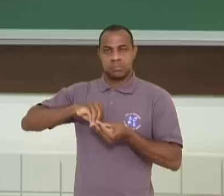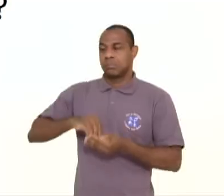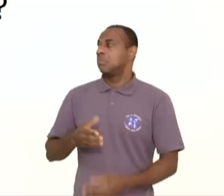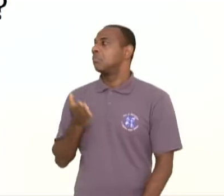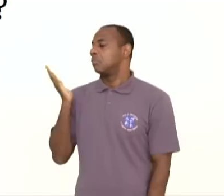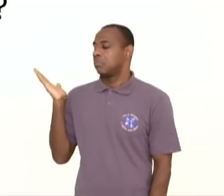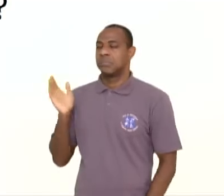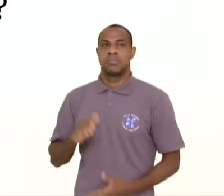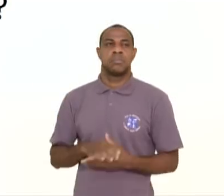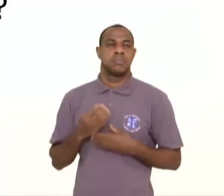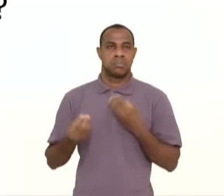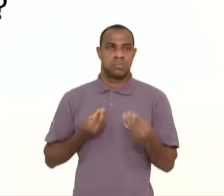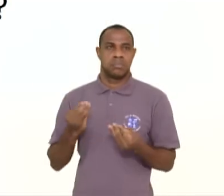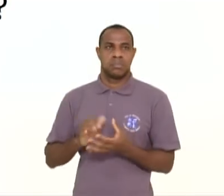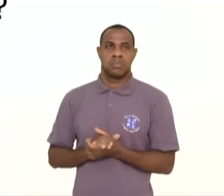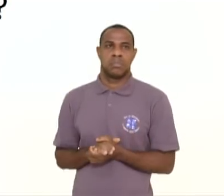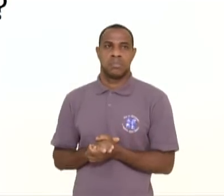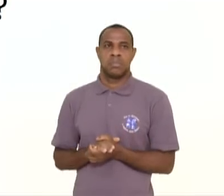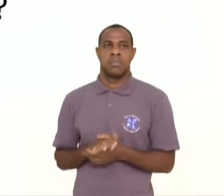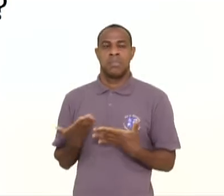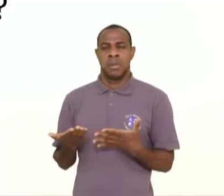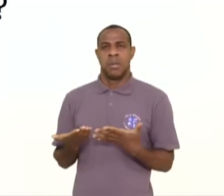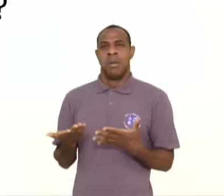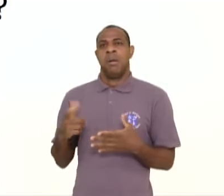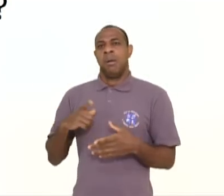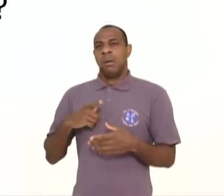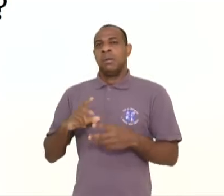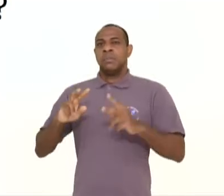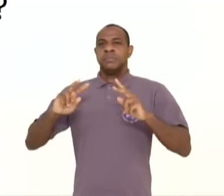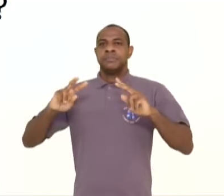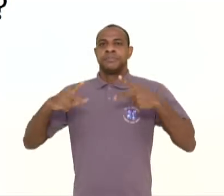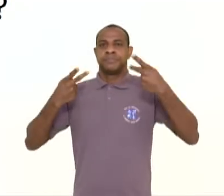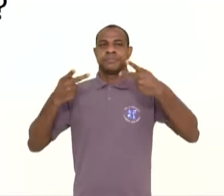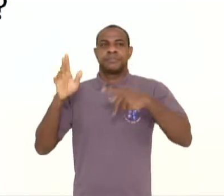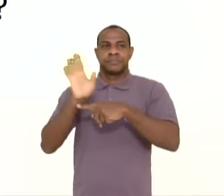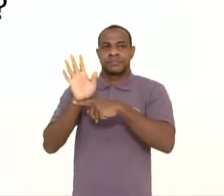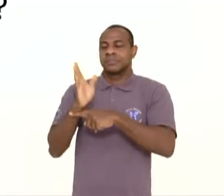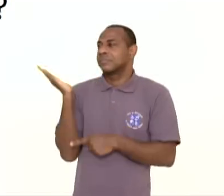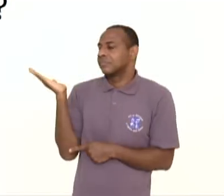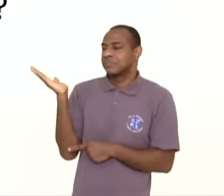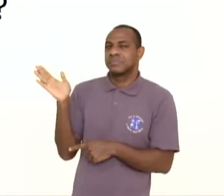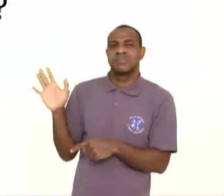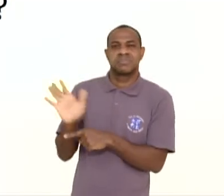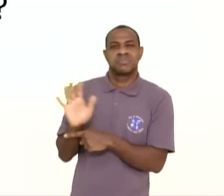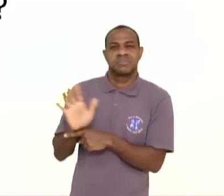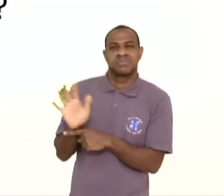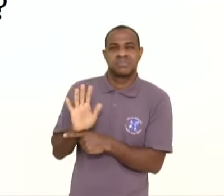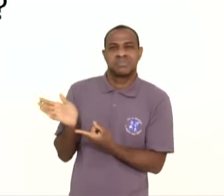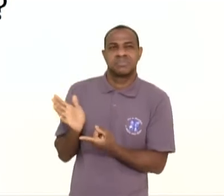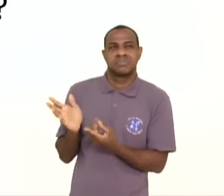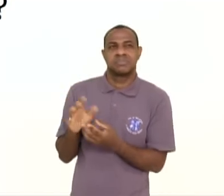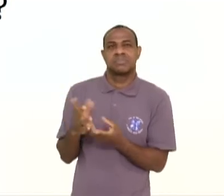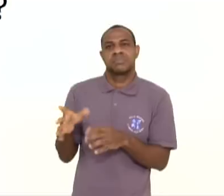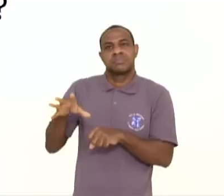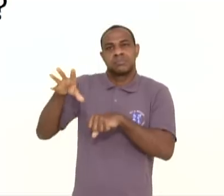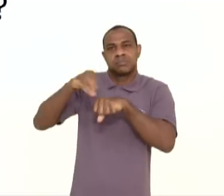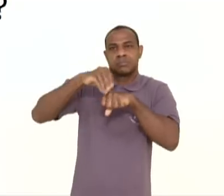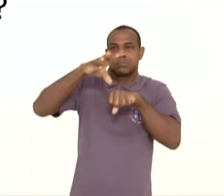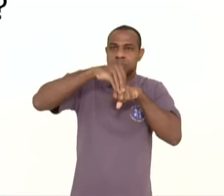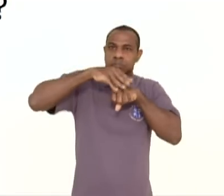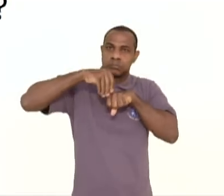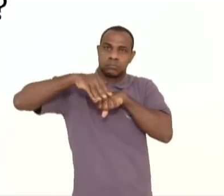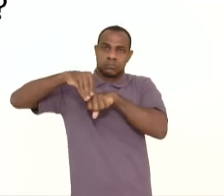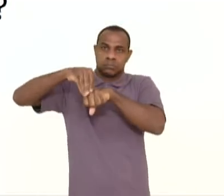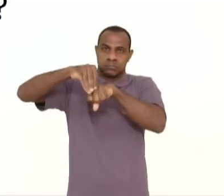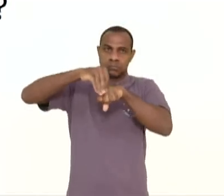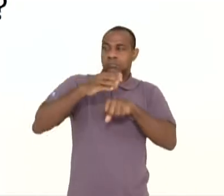já sabe como que funciona. São vídeos, às vezes artigos, que vão melhorar ou aumentar a gama de conhecimento de vocês,